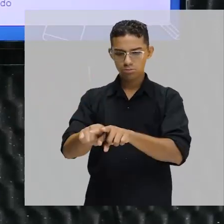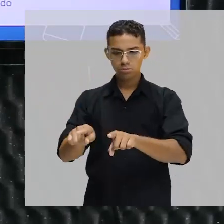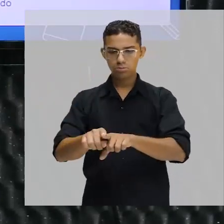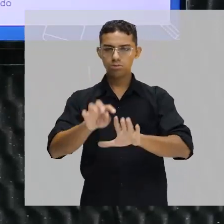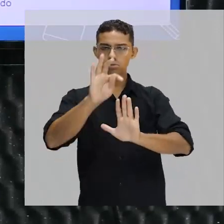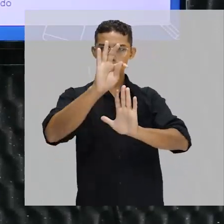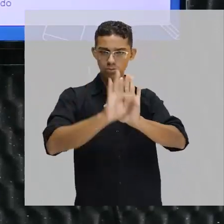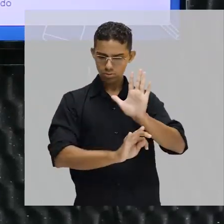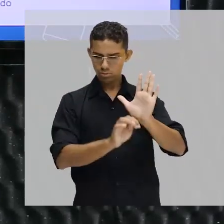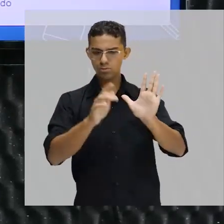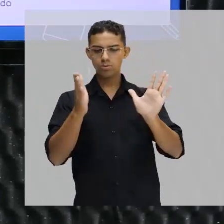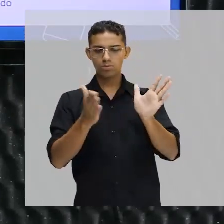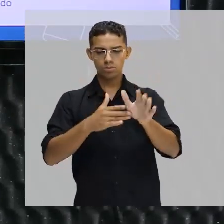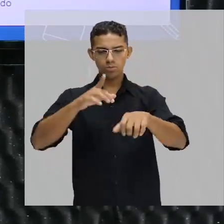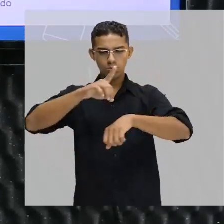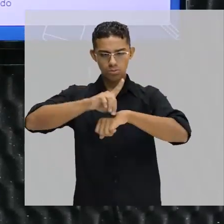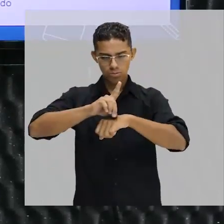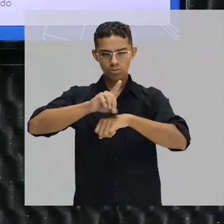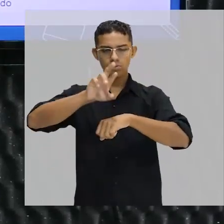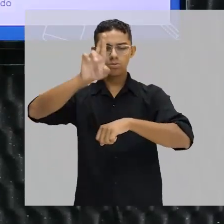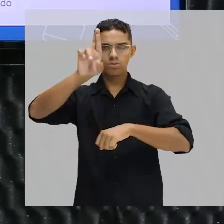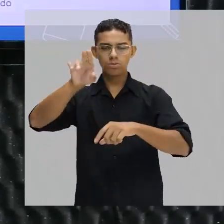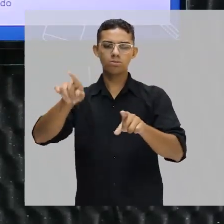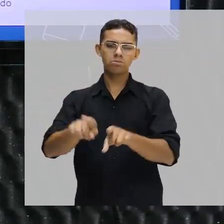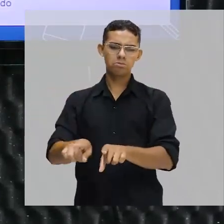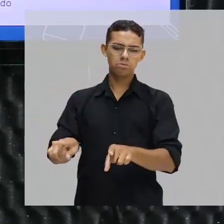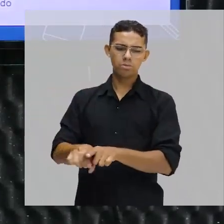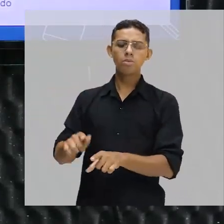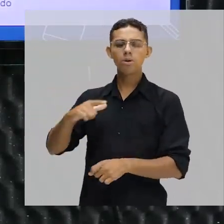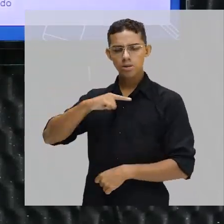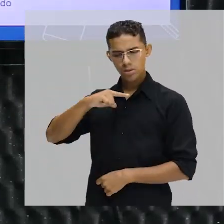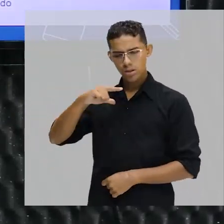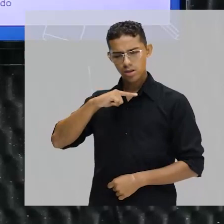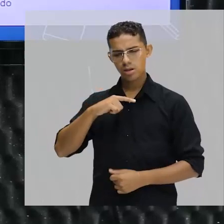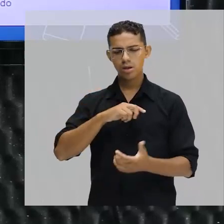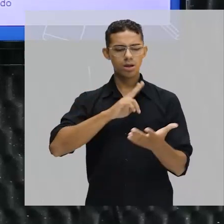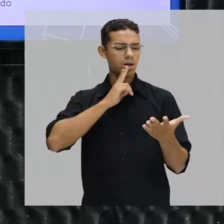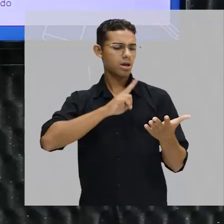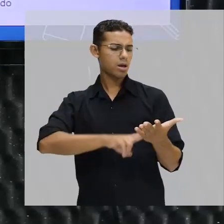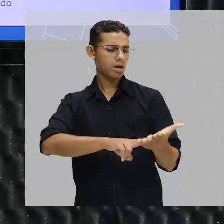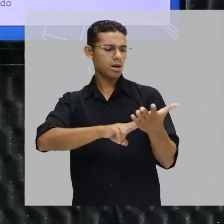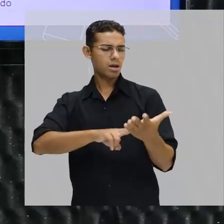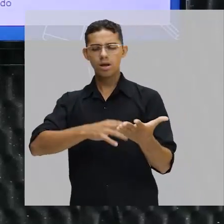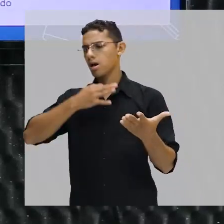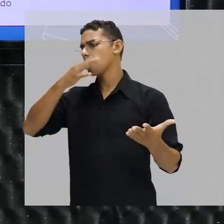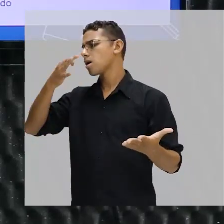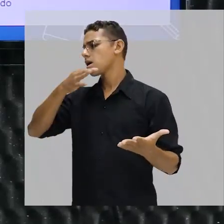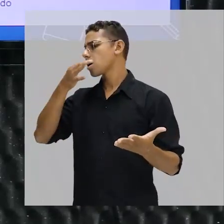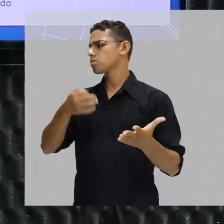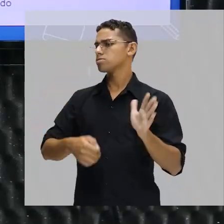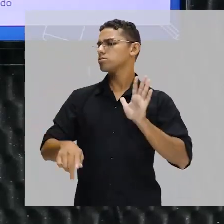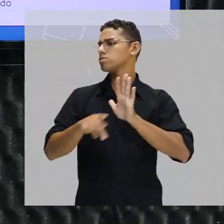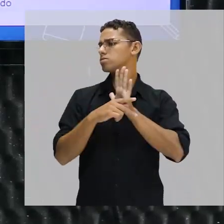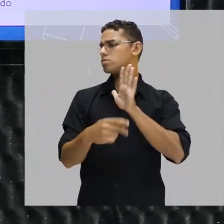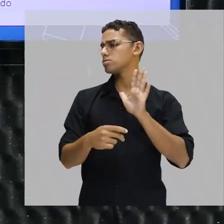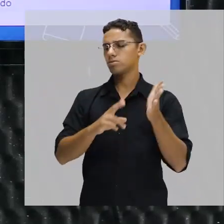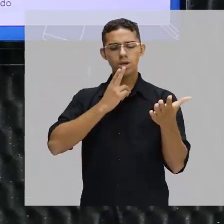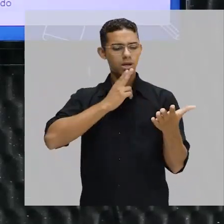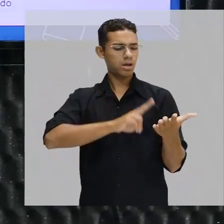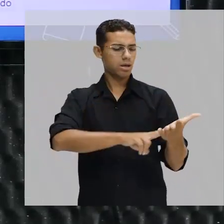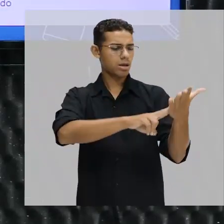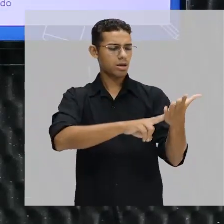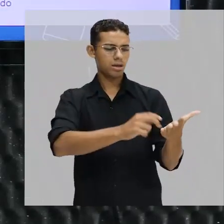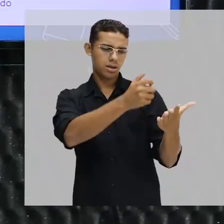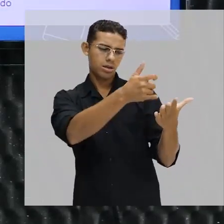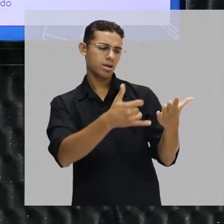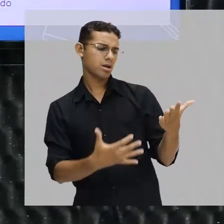vocês, muita atenção. Aqui, por exemplo, nós temos carta de opinião. Vocês poderiam perguntar, professora, mas carta de opinião, carta não está mais para descrição,